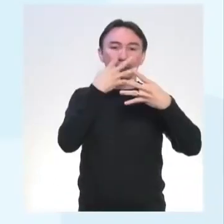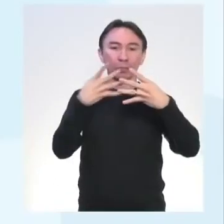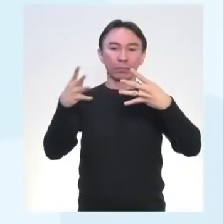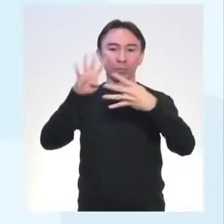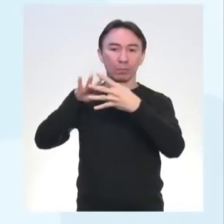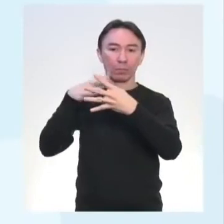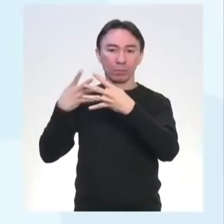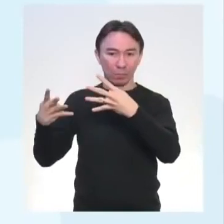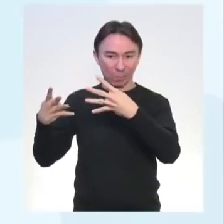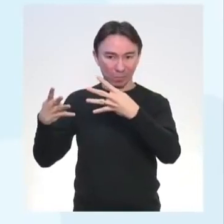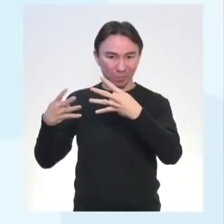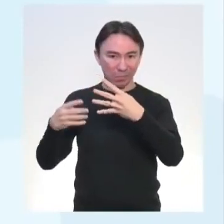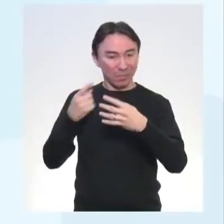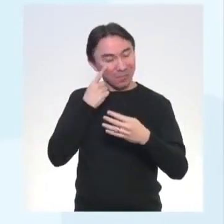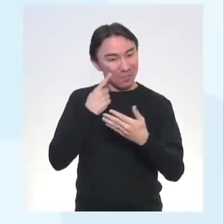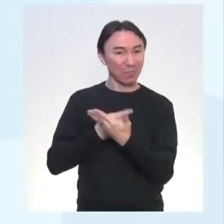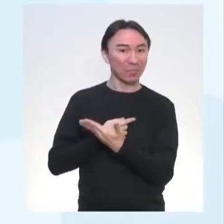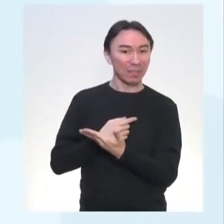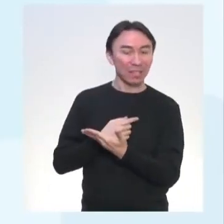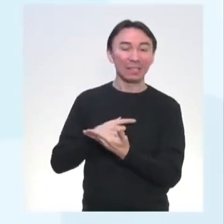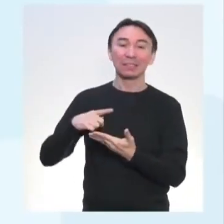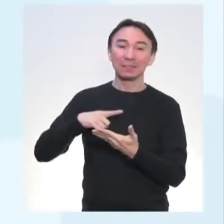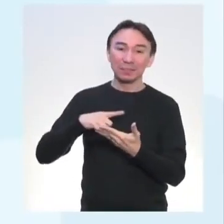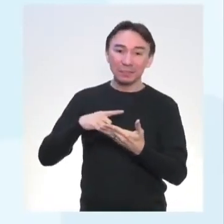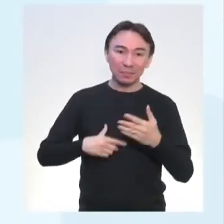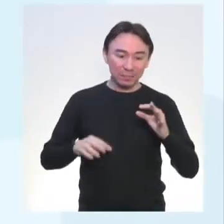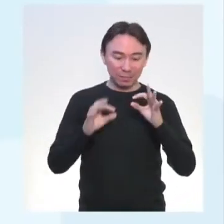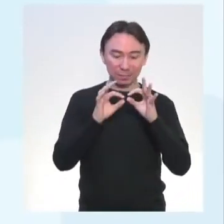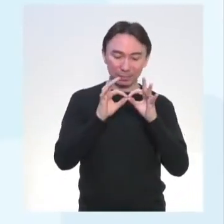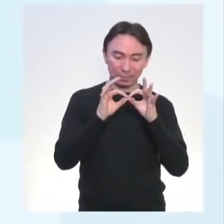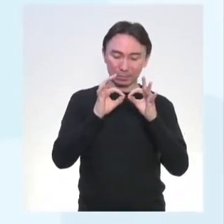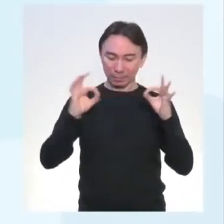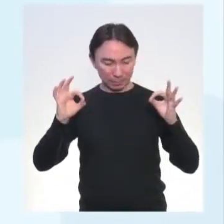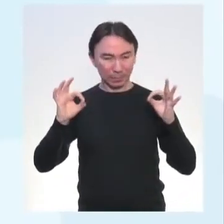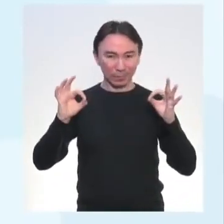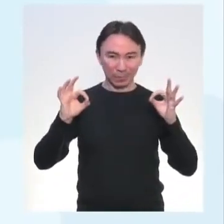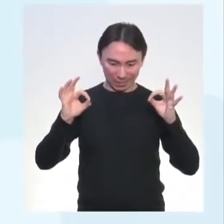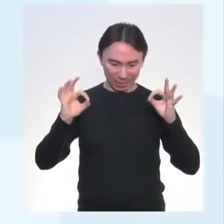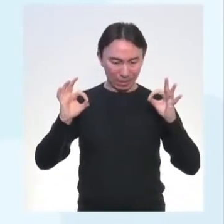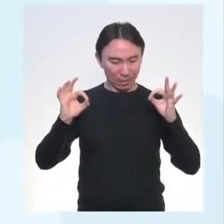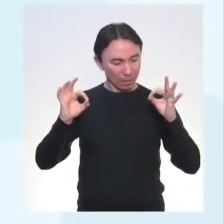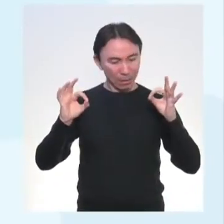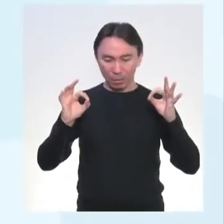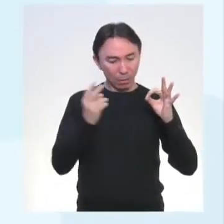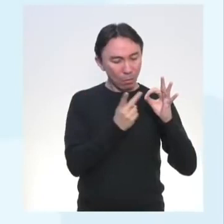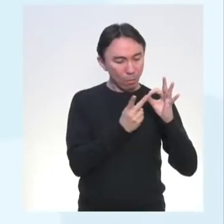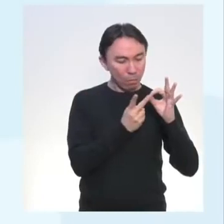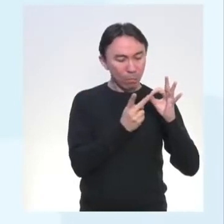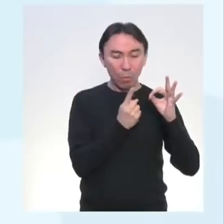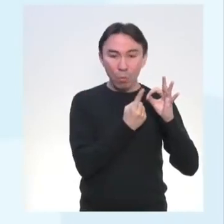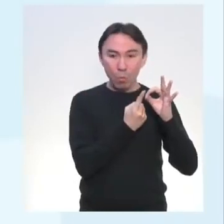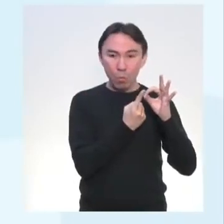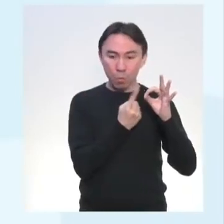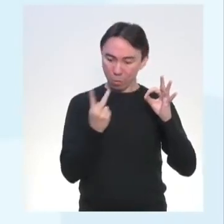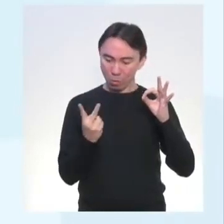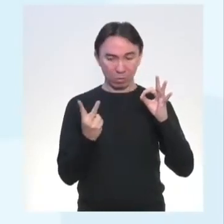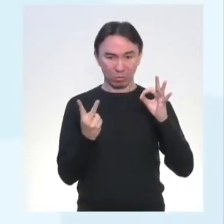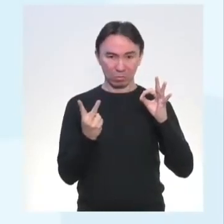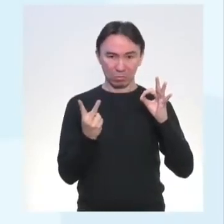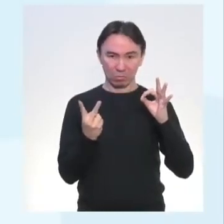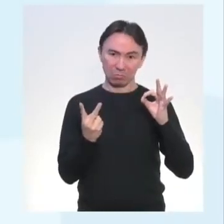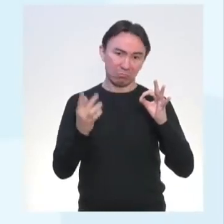né? Eu falo 2 unidades de comprimento porque a gente não definiu, né, Vivi, qual que é o tamanho dos lados, né?